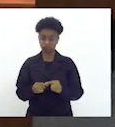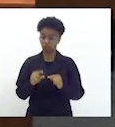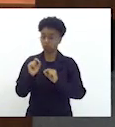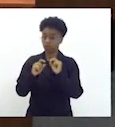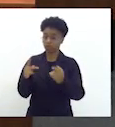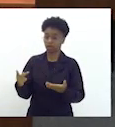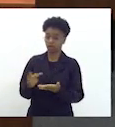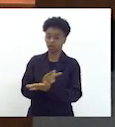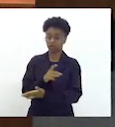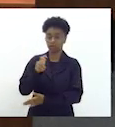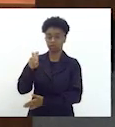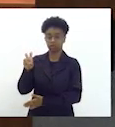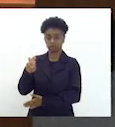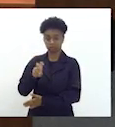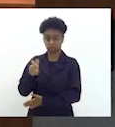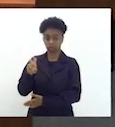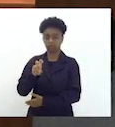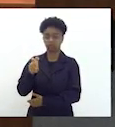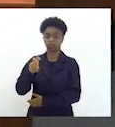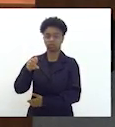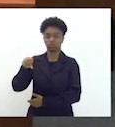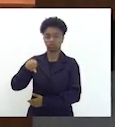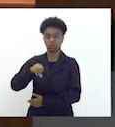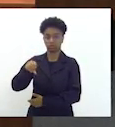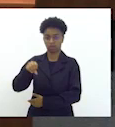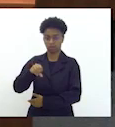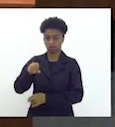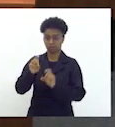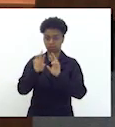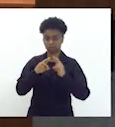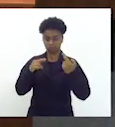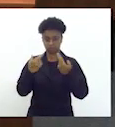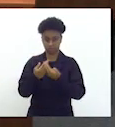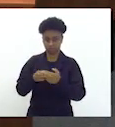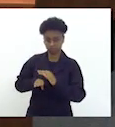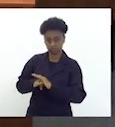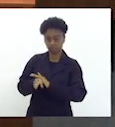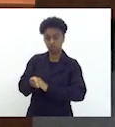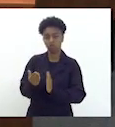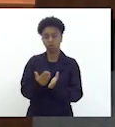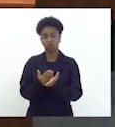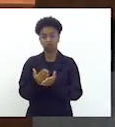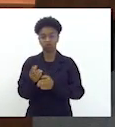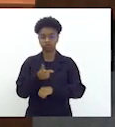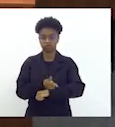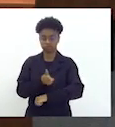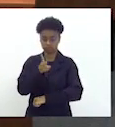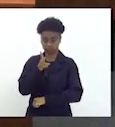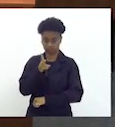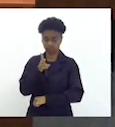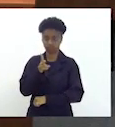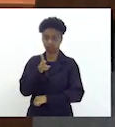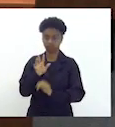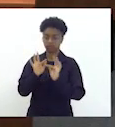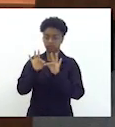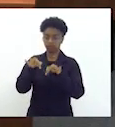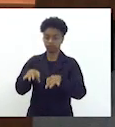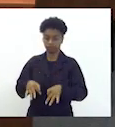ocorrido na quinquagésima nona sessão ordinária que iniciada às 14 horas